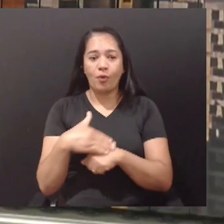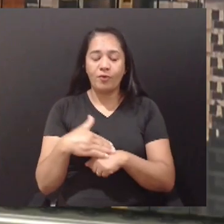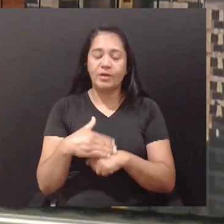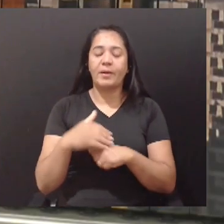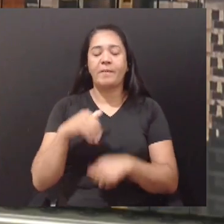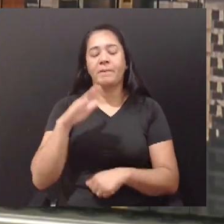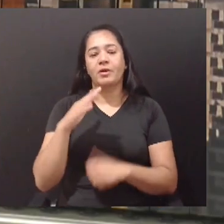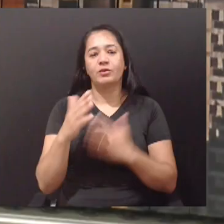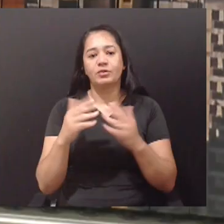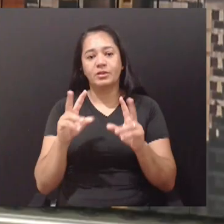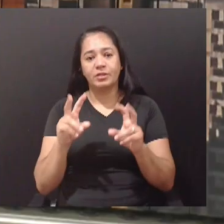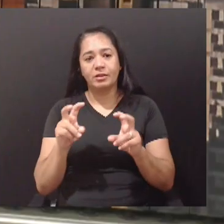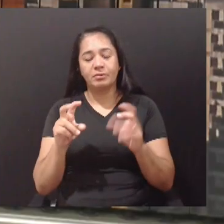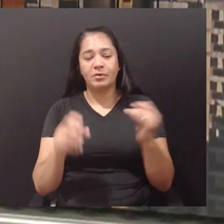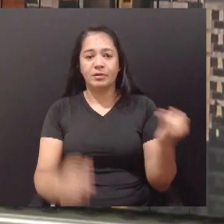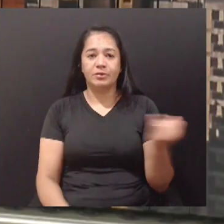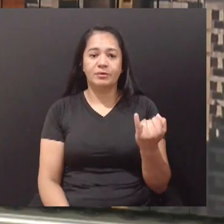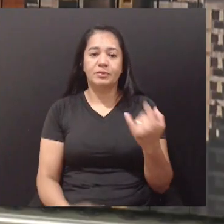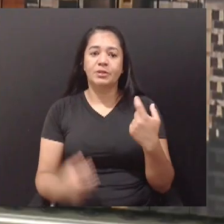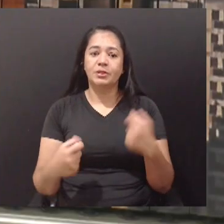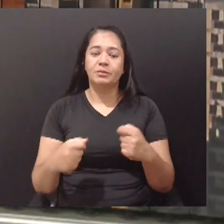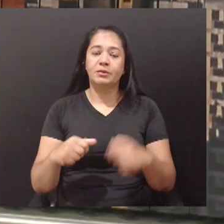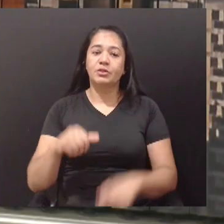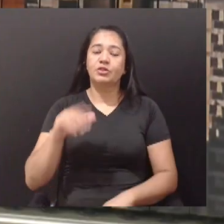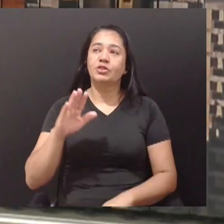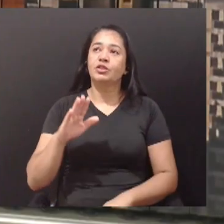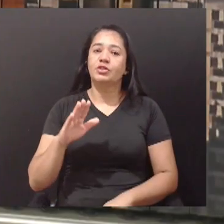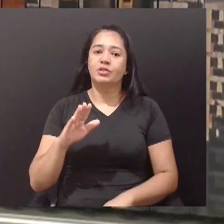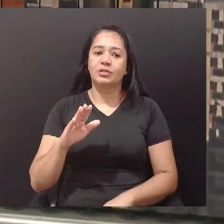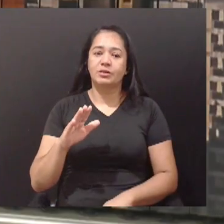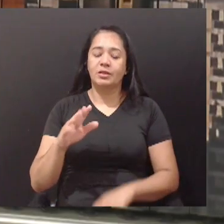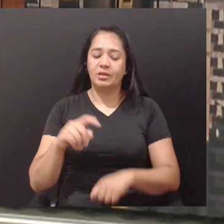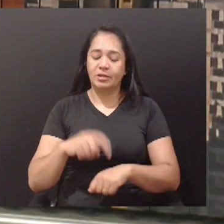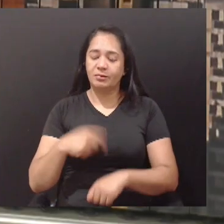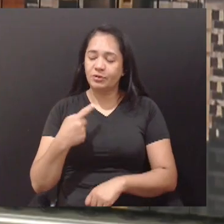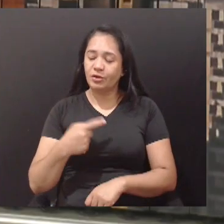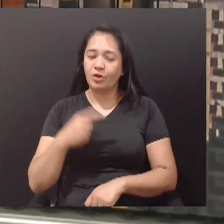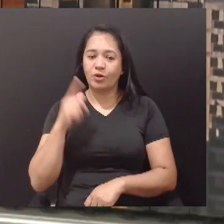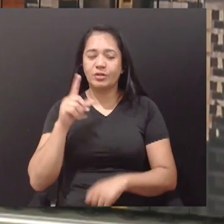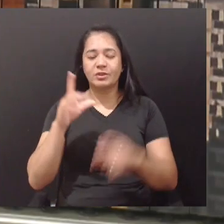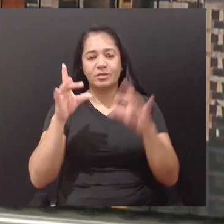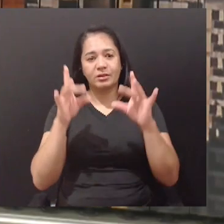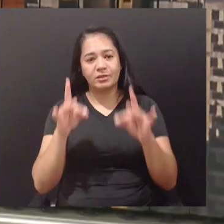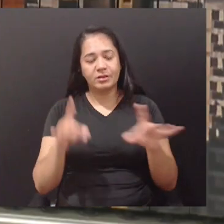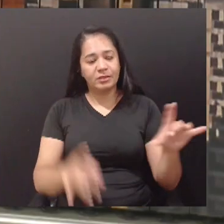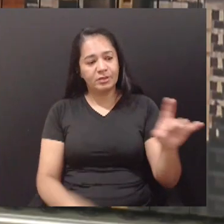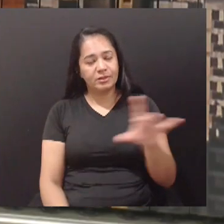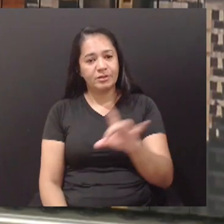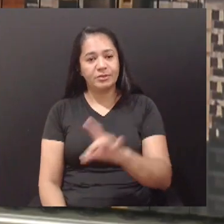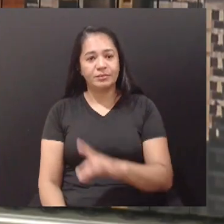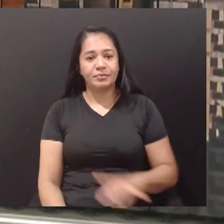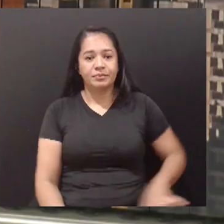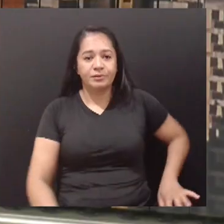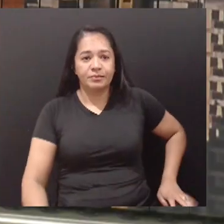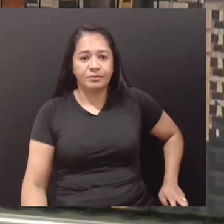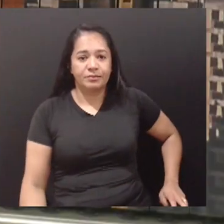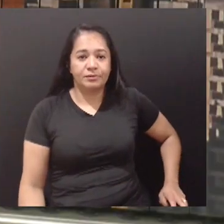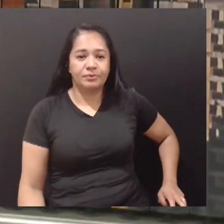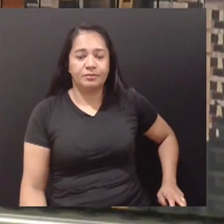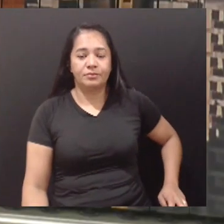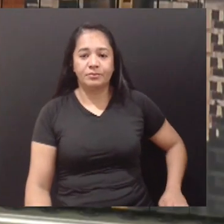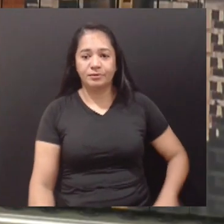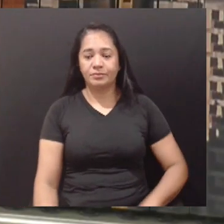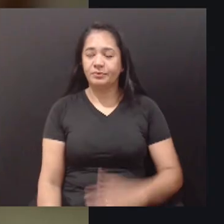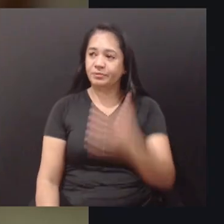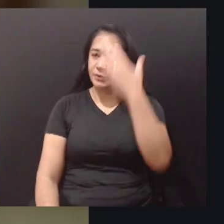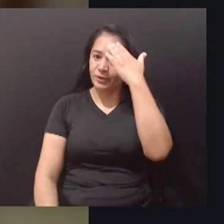tema tão importante que precisa de muito mais tempo para a gente possa detalhar cada um desses itens que você mencionou. Muito